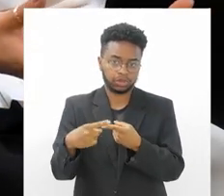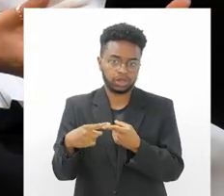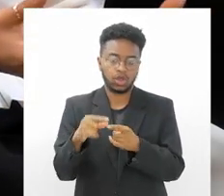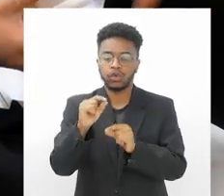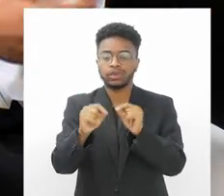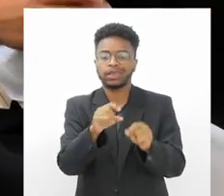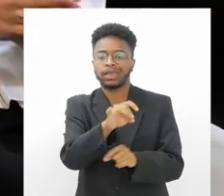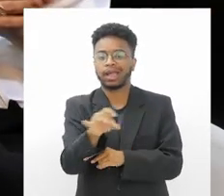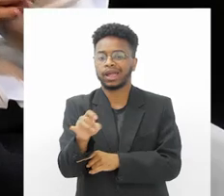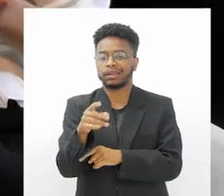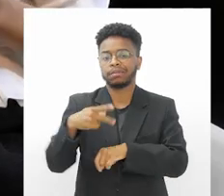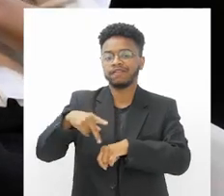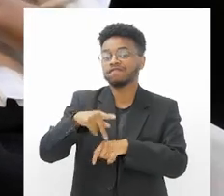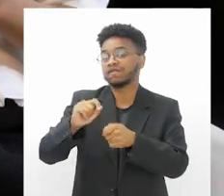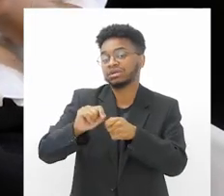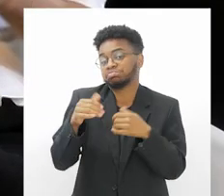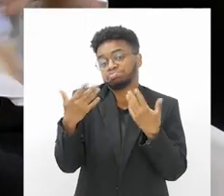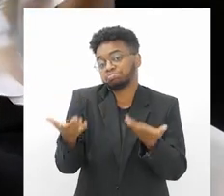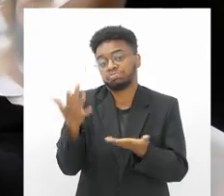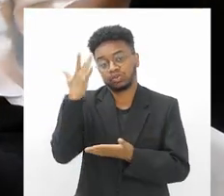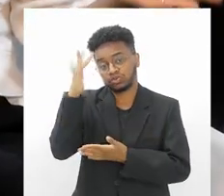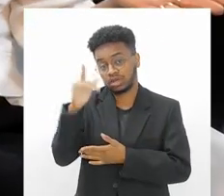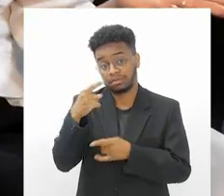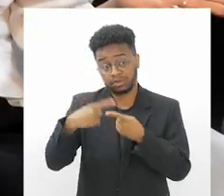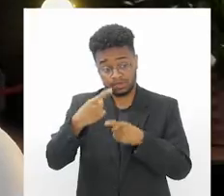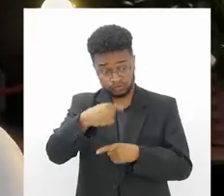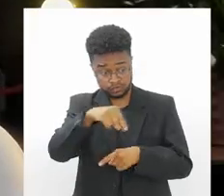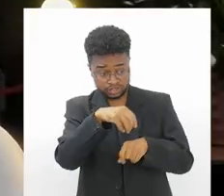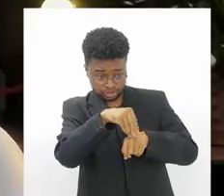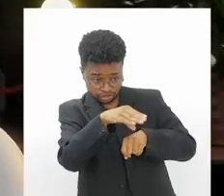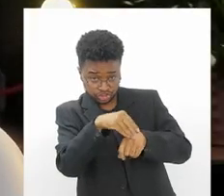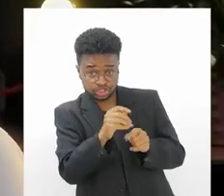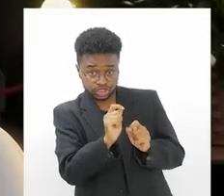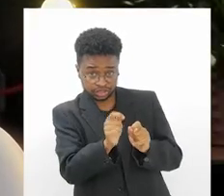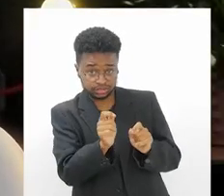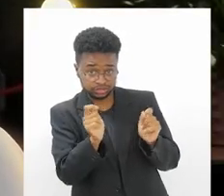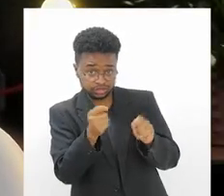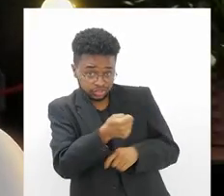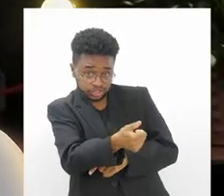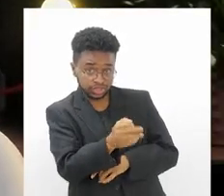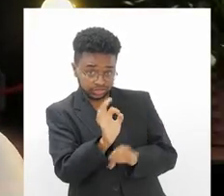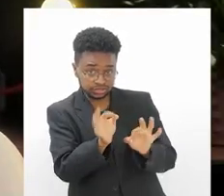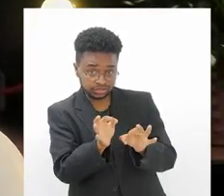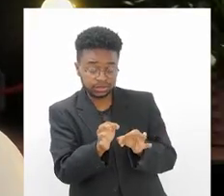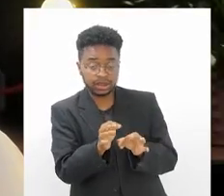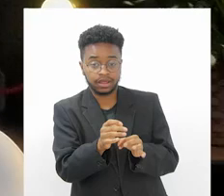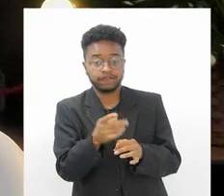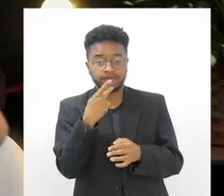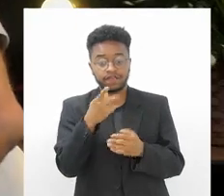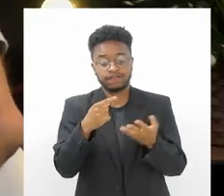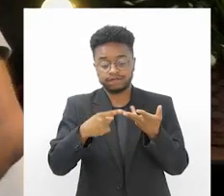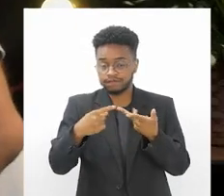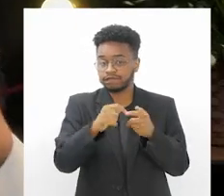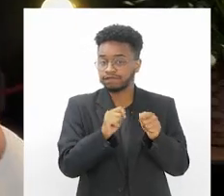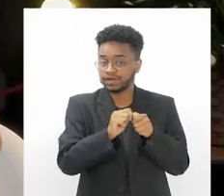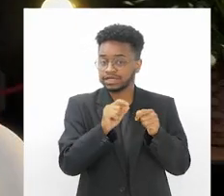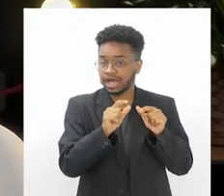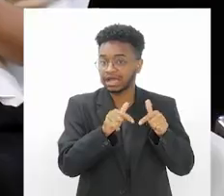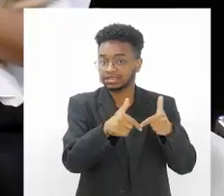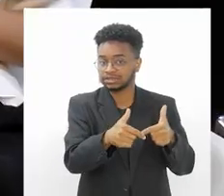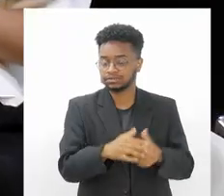vão fazer com isso. Então, vocês dão a dica, né? Vocês estão lá para informar. Aí, ó, faz assim. Aí cabe aos economistas, aos